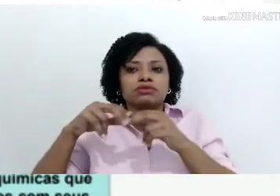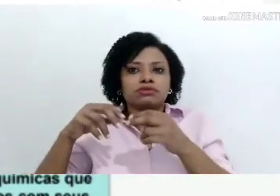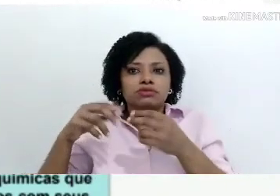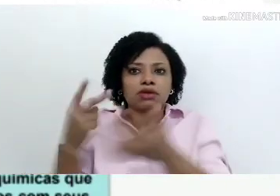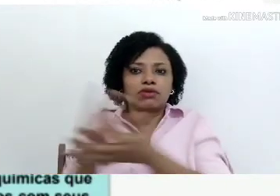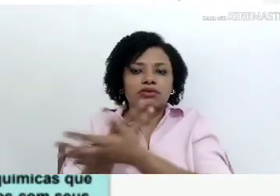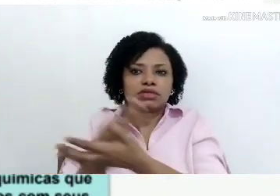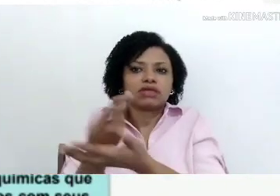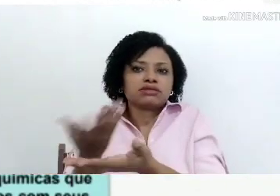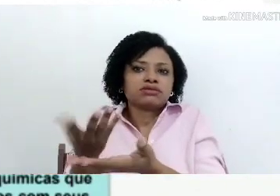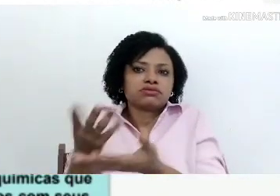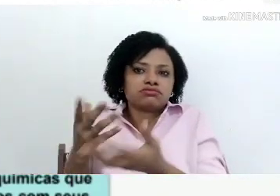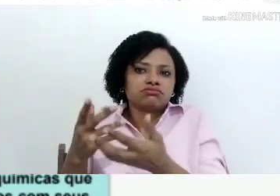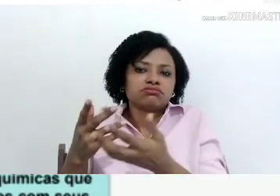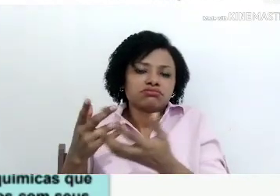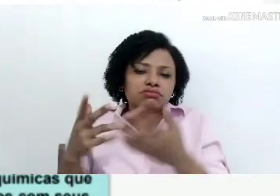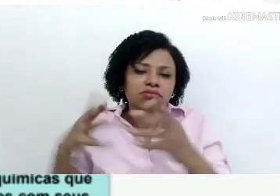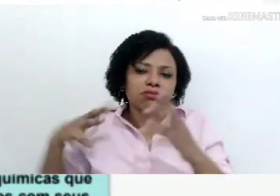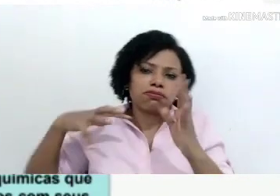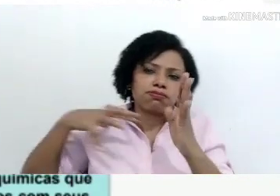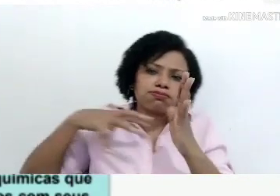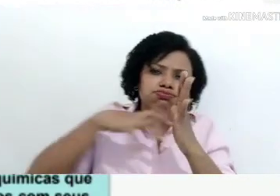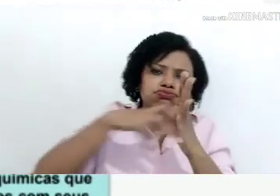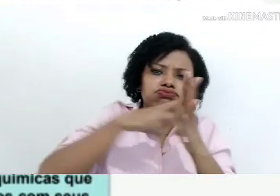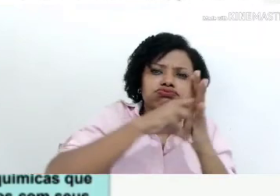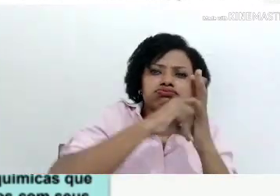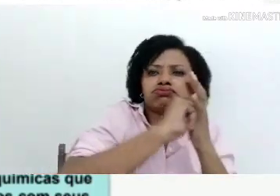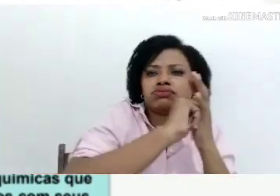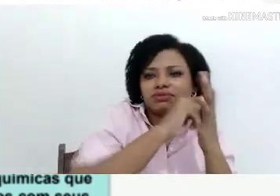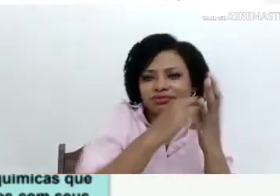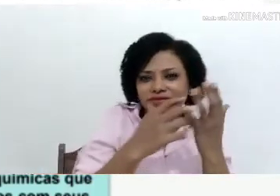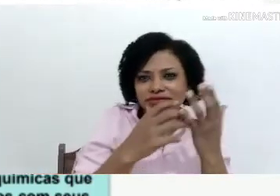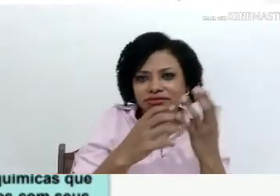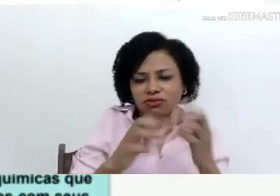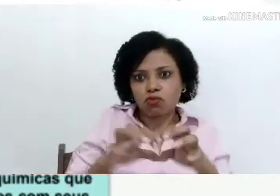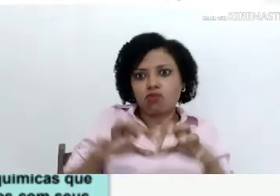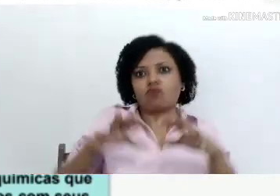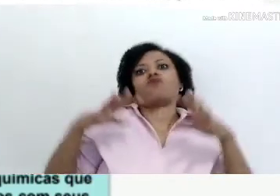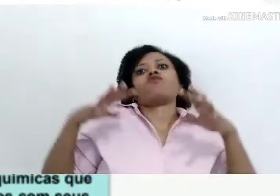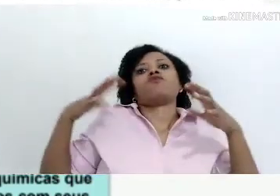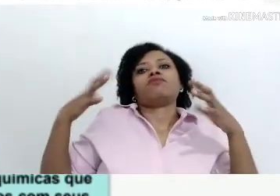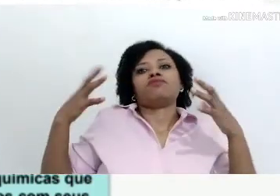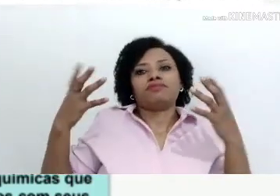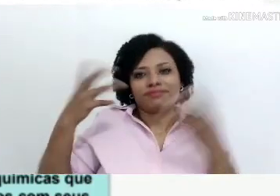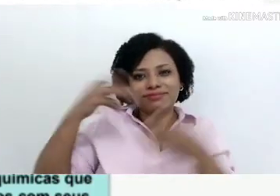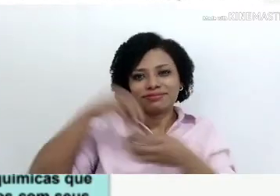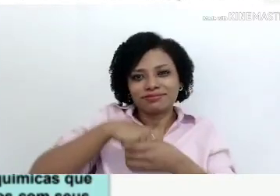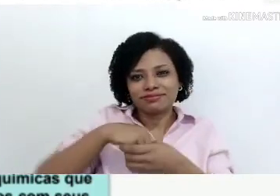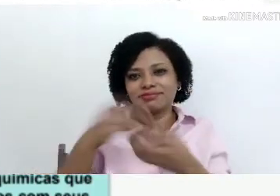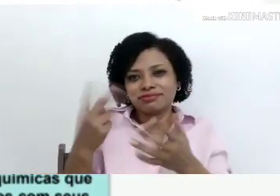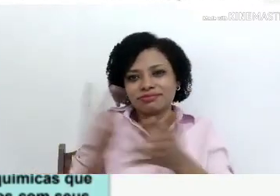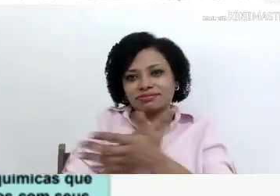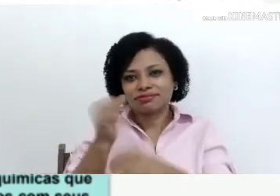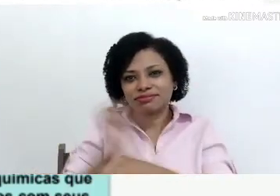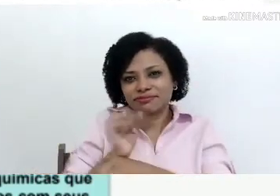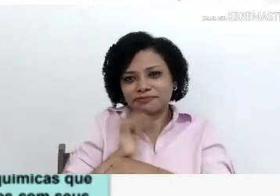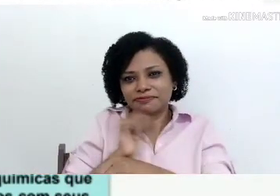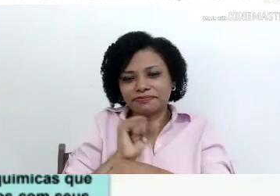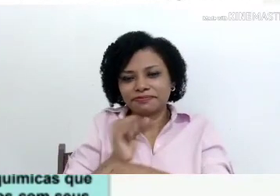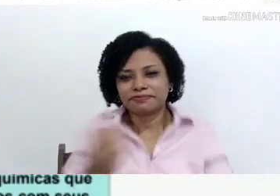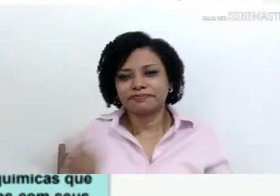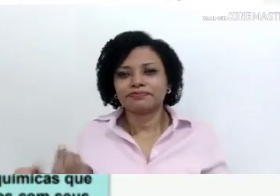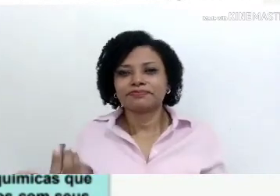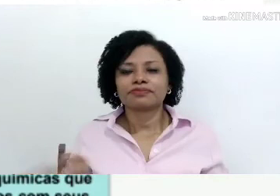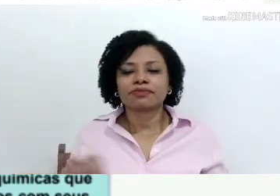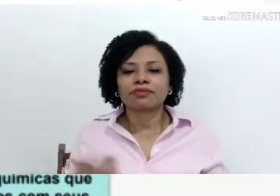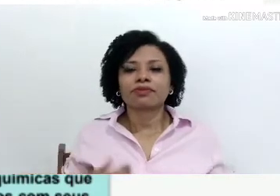Analise as reações e os valores correspondentes de ΔH e indique a alternativa que relaciona adequadamente